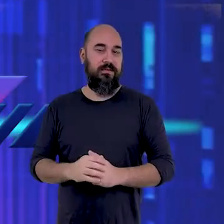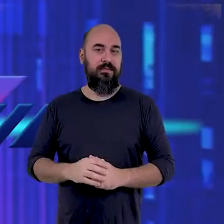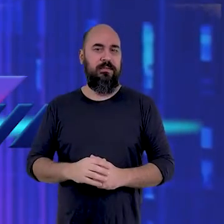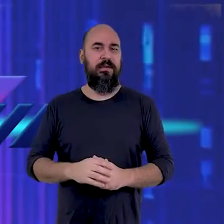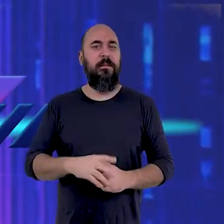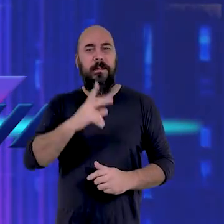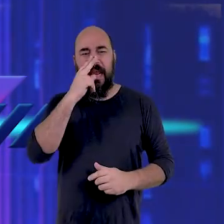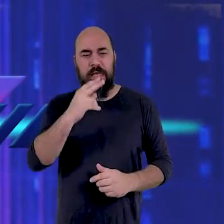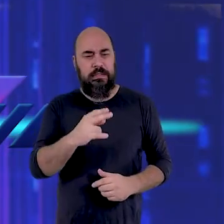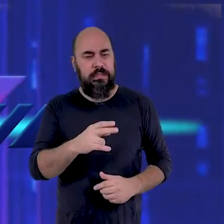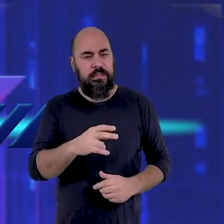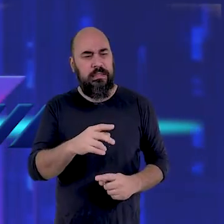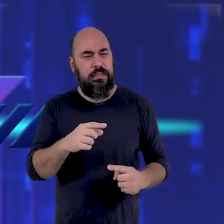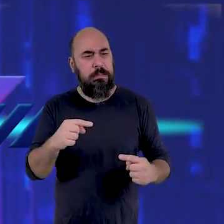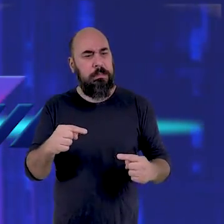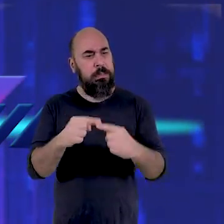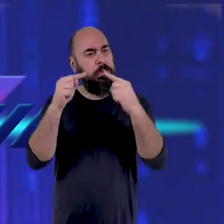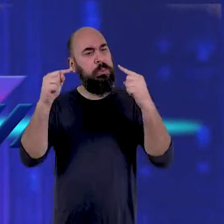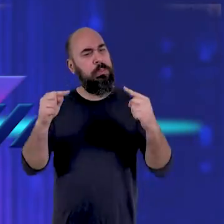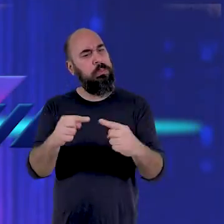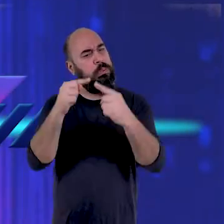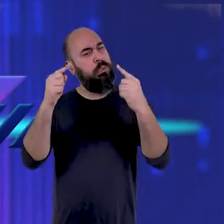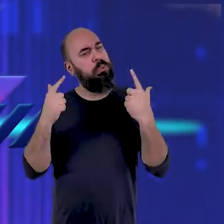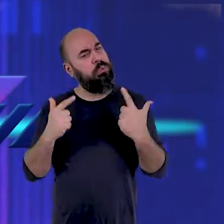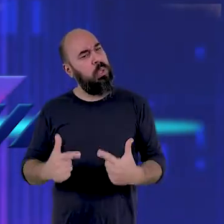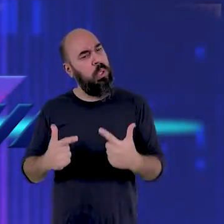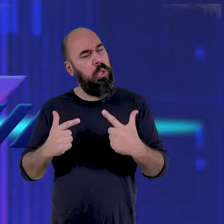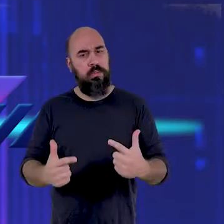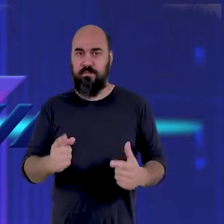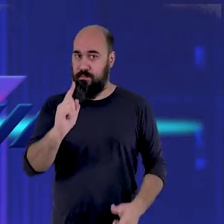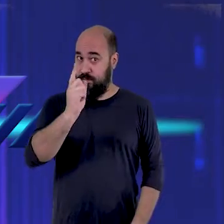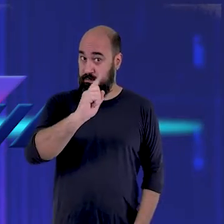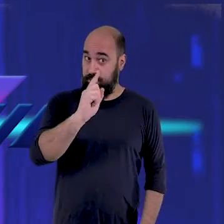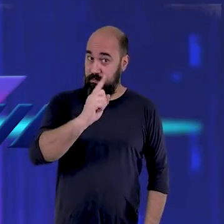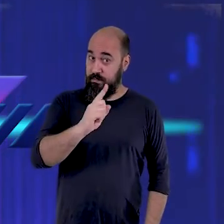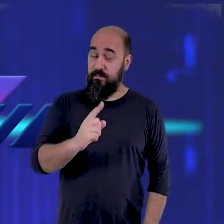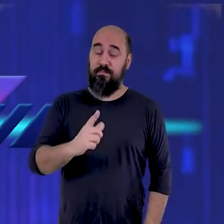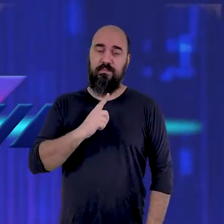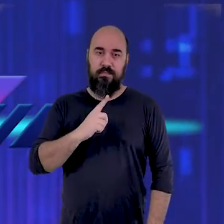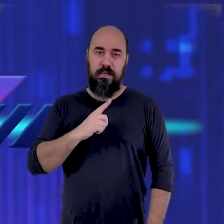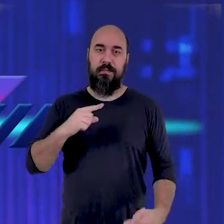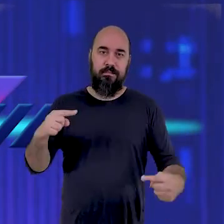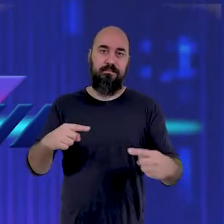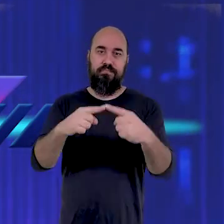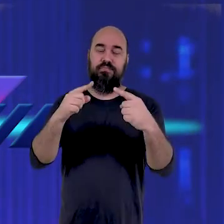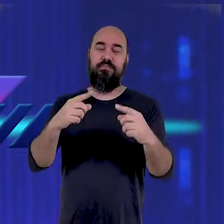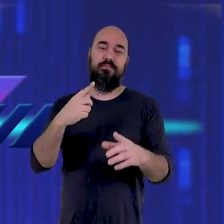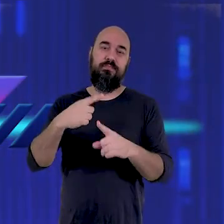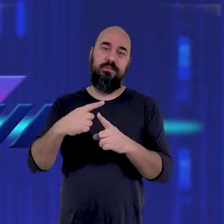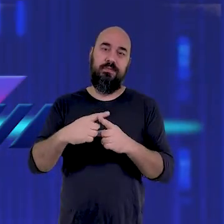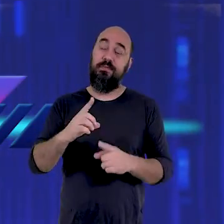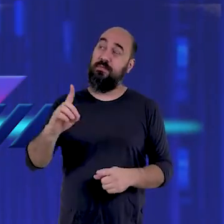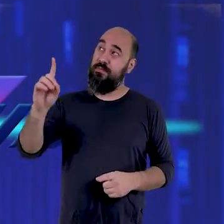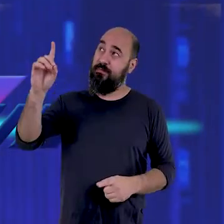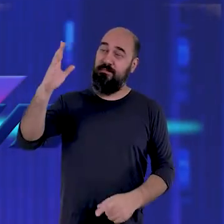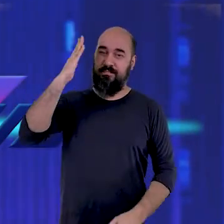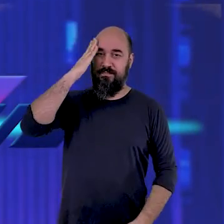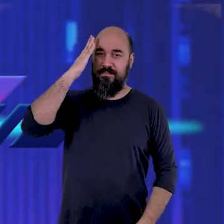de coincidências, mas elas apresentam, de fato, o que é que vai acontecer no